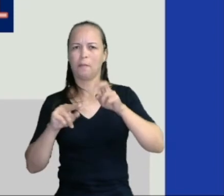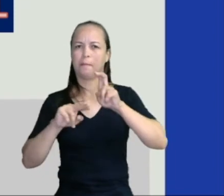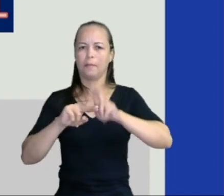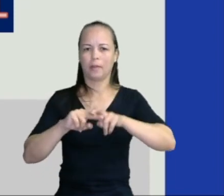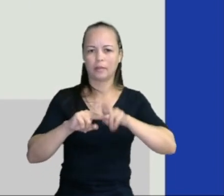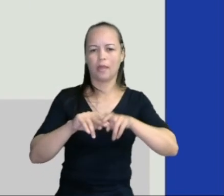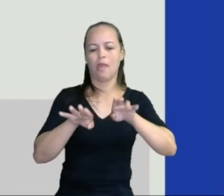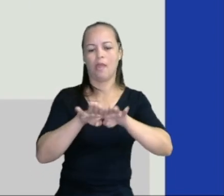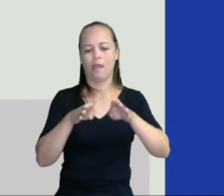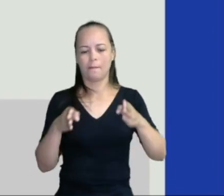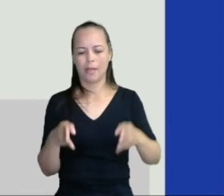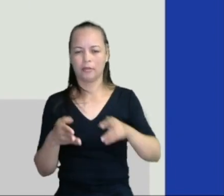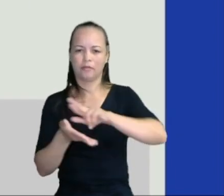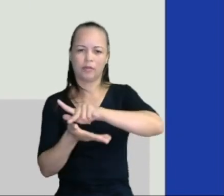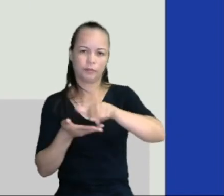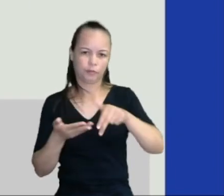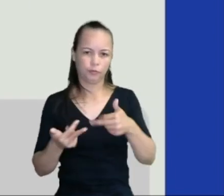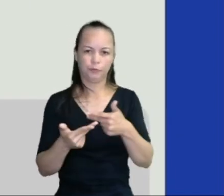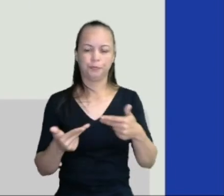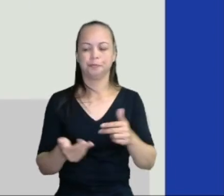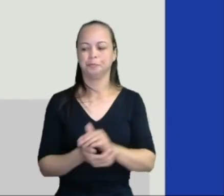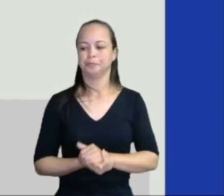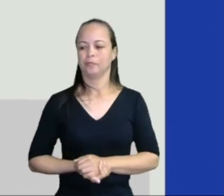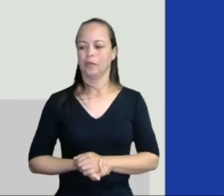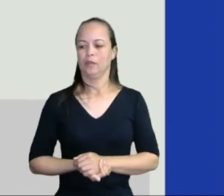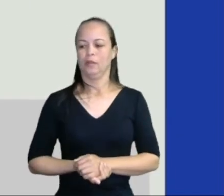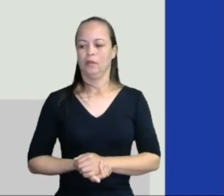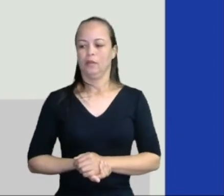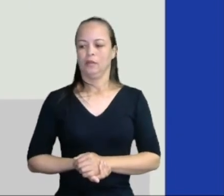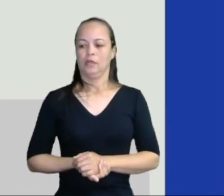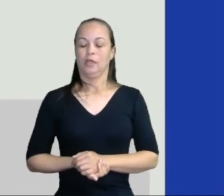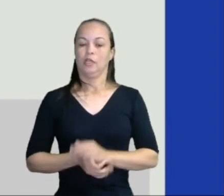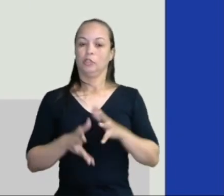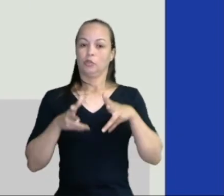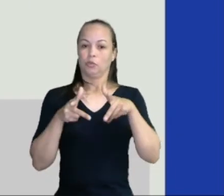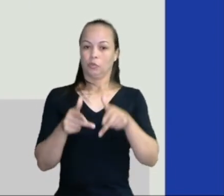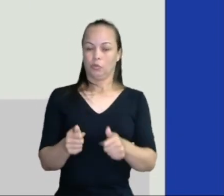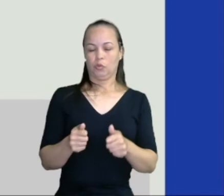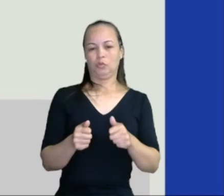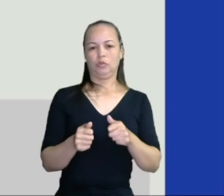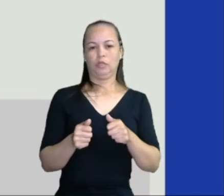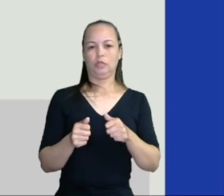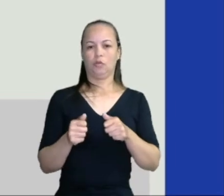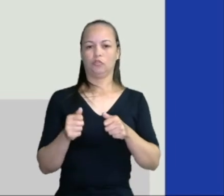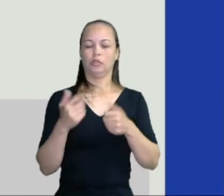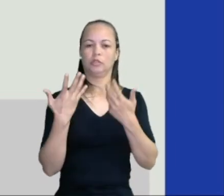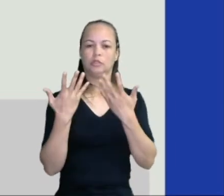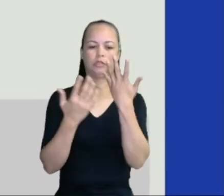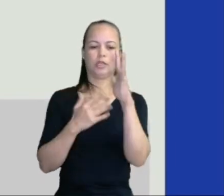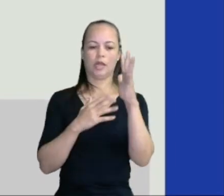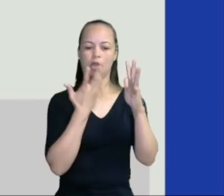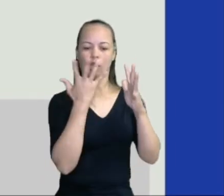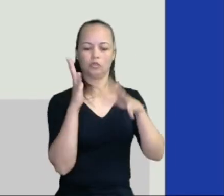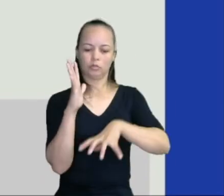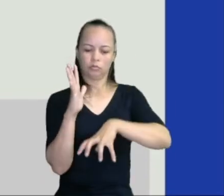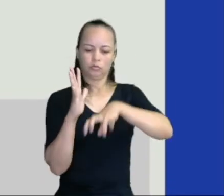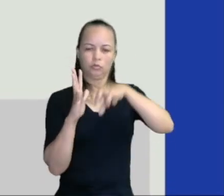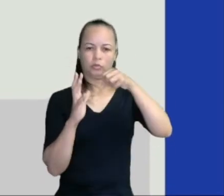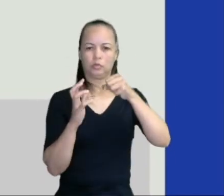vegetal. Isso mesmo. Muito bem. E tudo que a gente tira da natureza, gente, são chamados